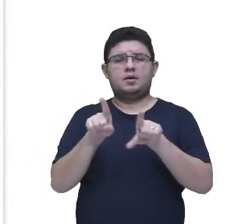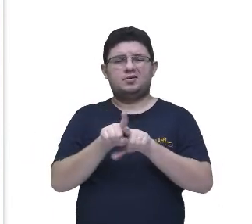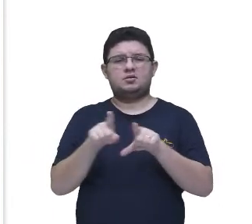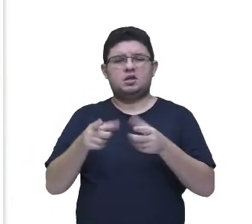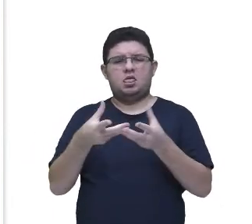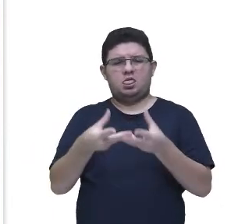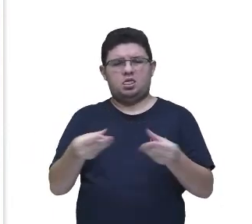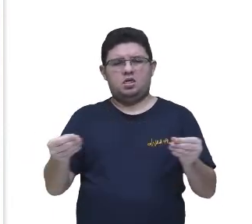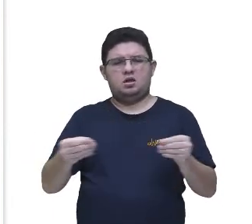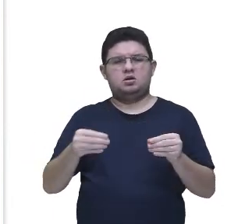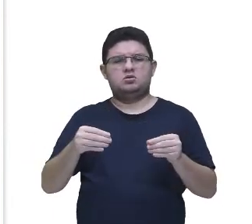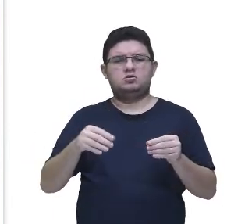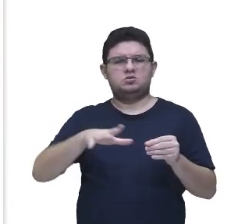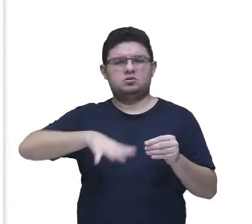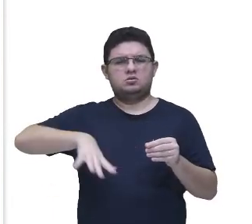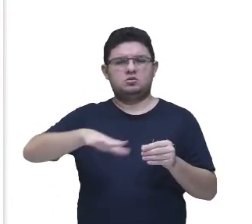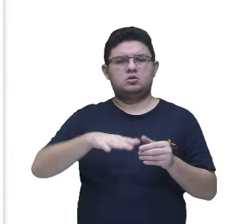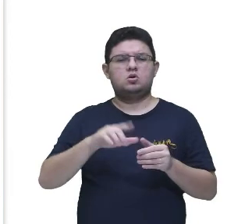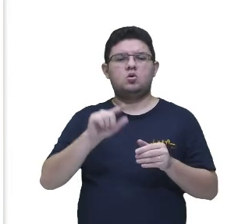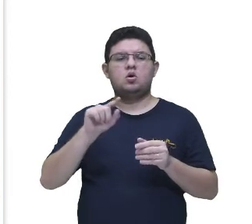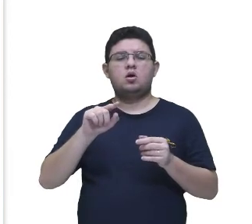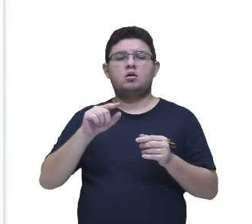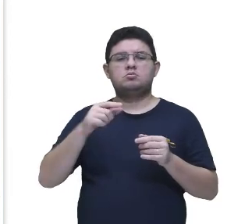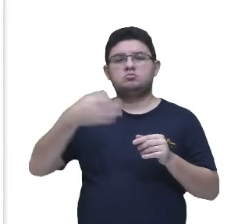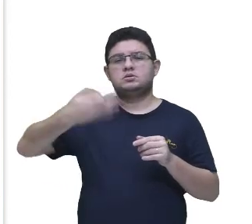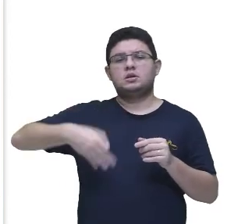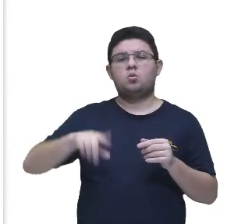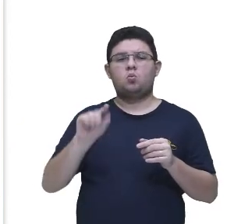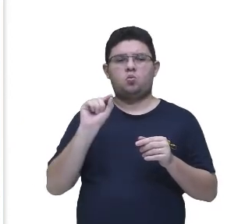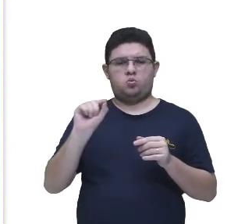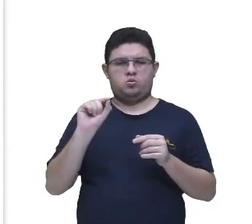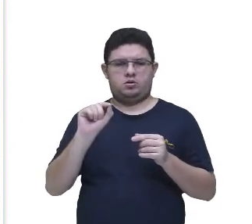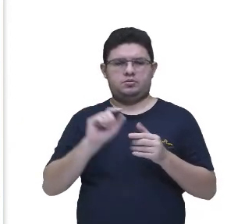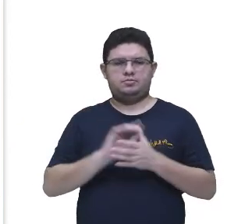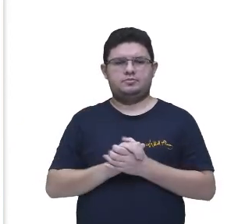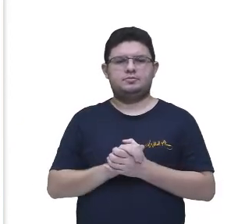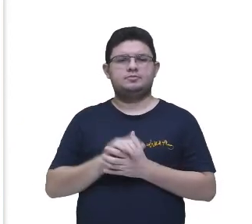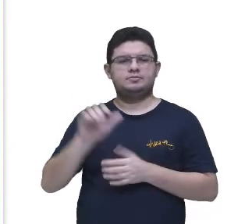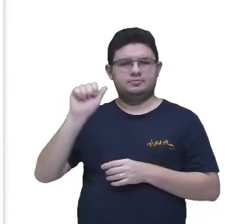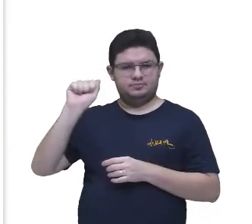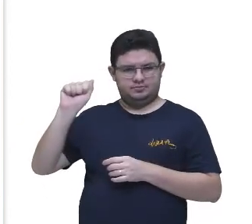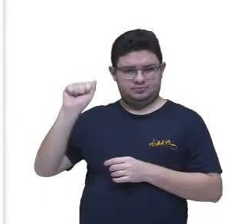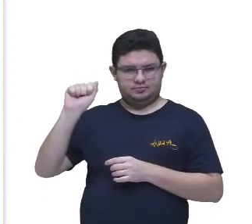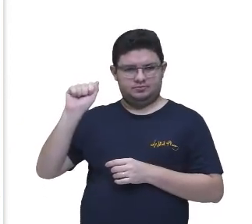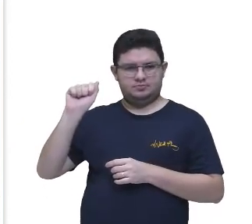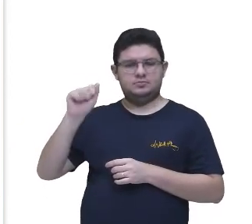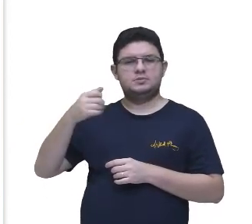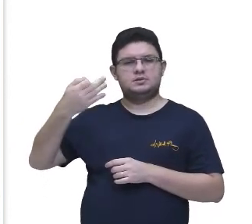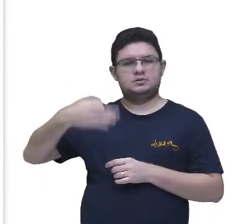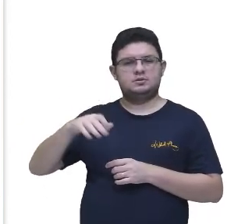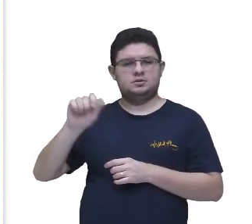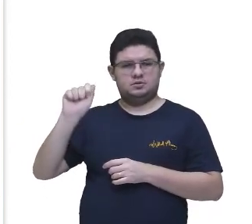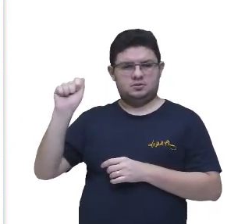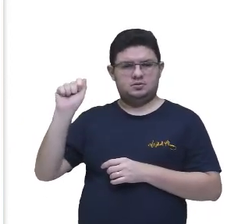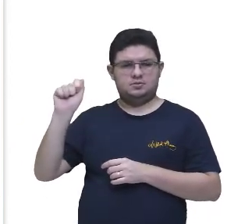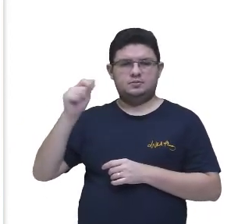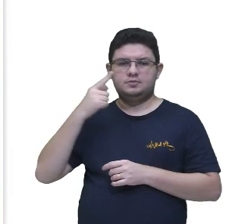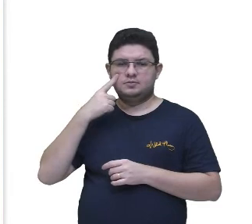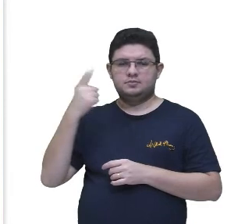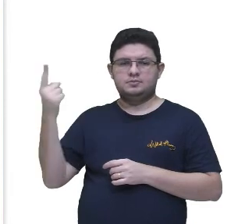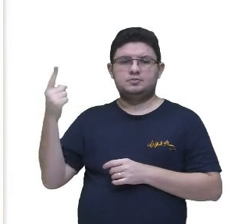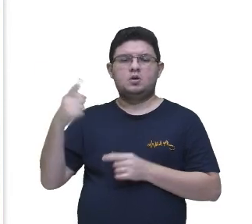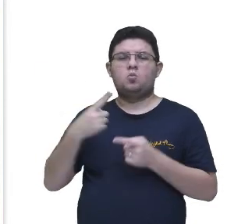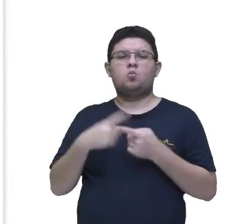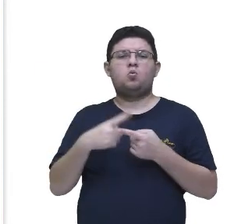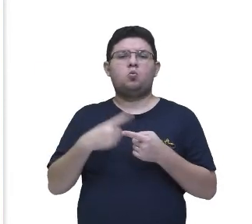é correto afirmar que, então, alternativa A, é a resposta correta, já surgiu para a gente com gabarito, porque